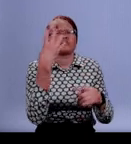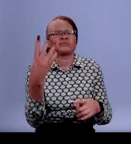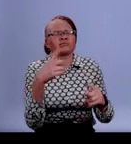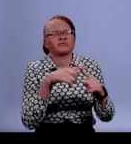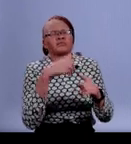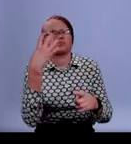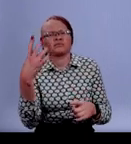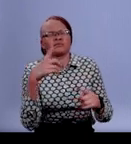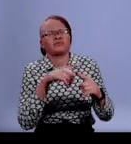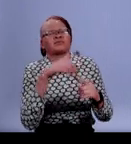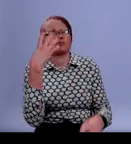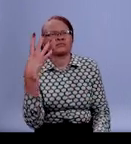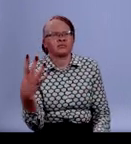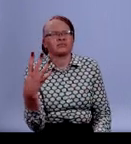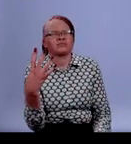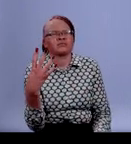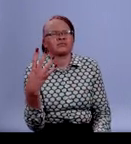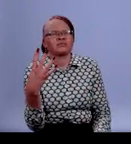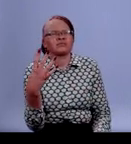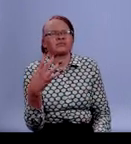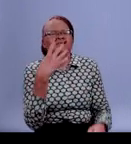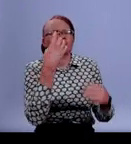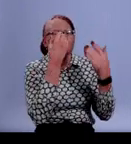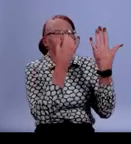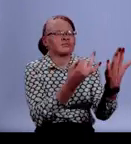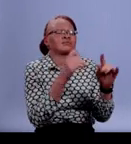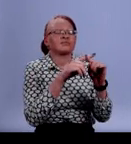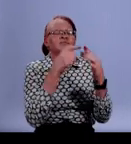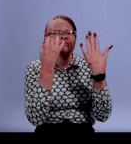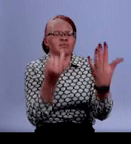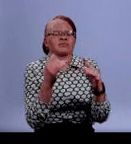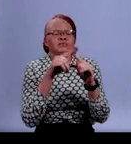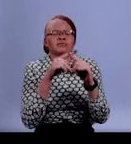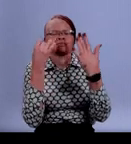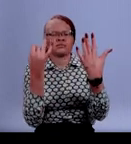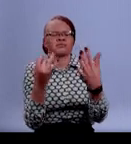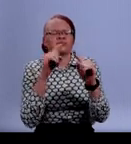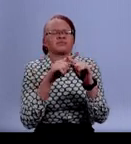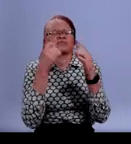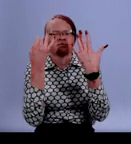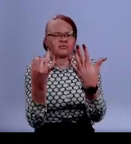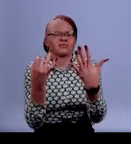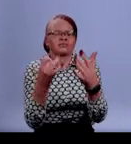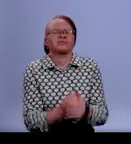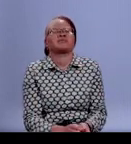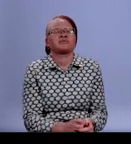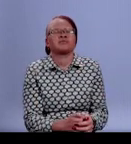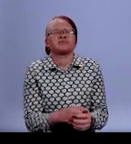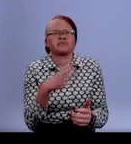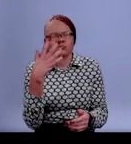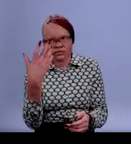4 x 4 x 4 x 4 aqui temos 7 X7 x-7x 7 X7